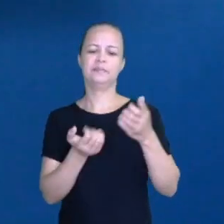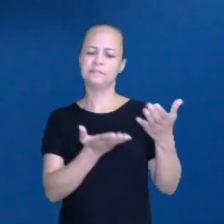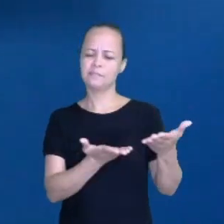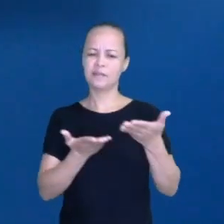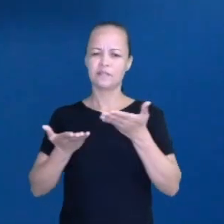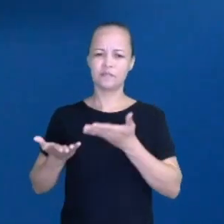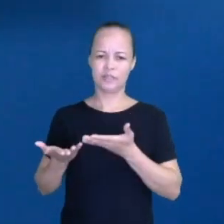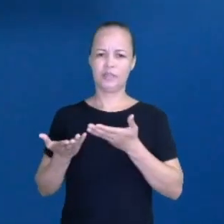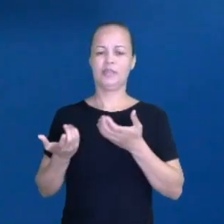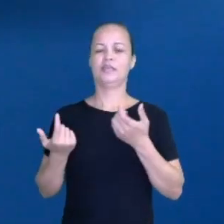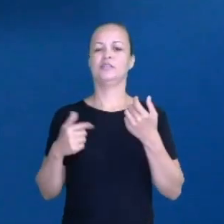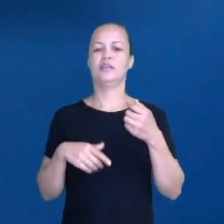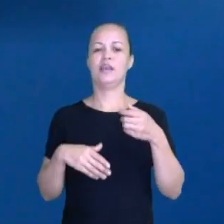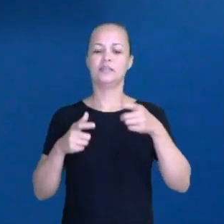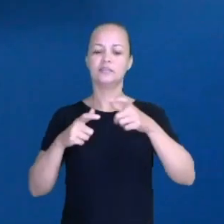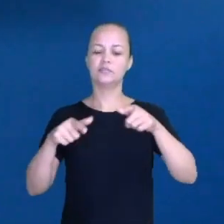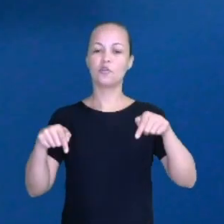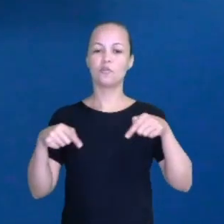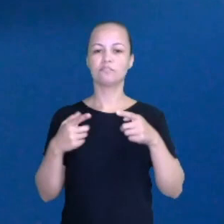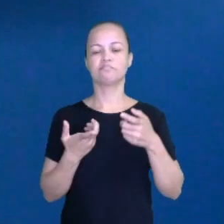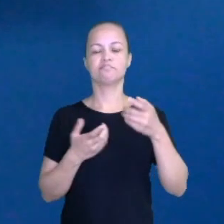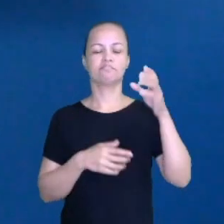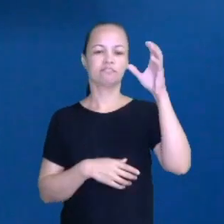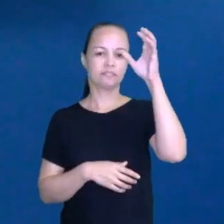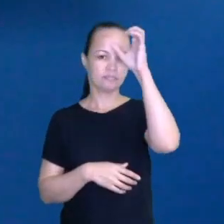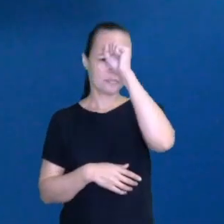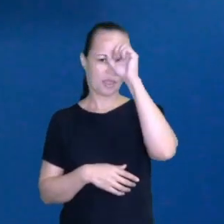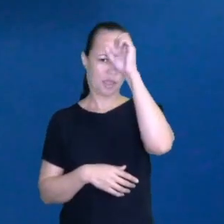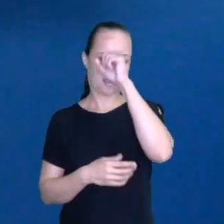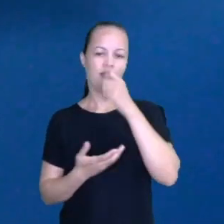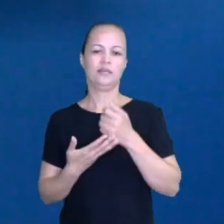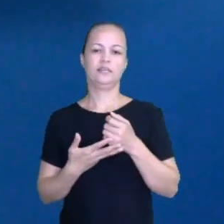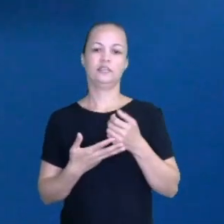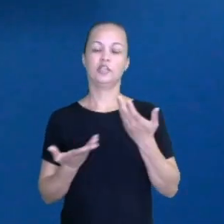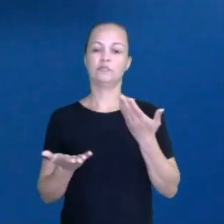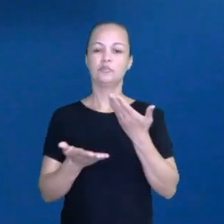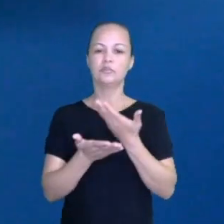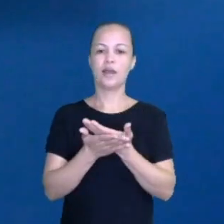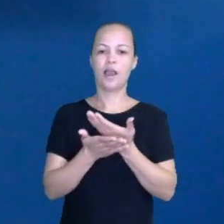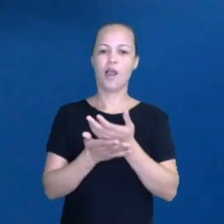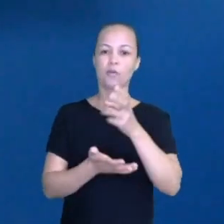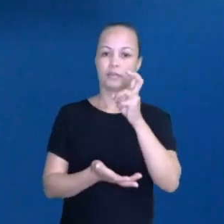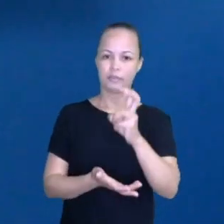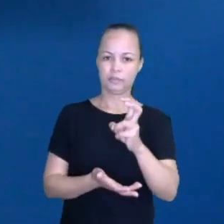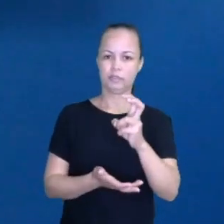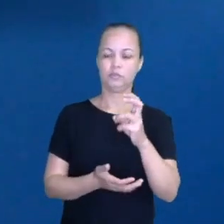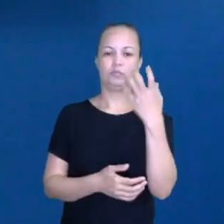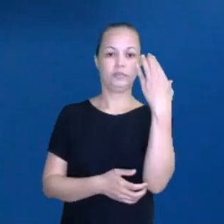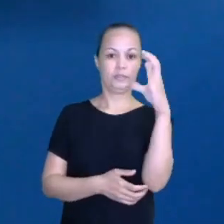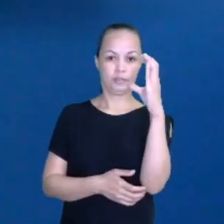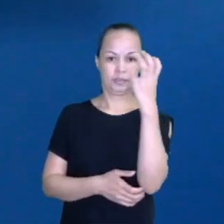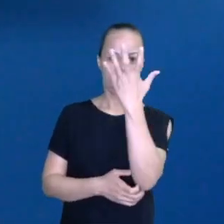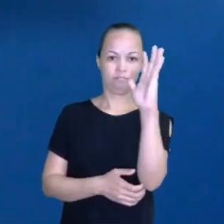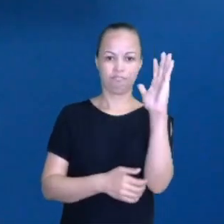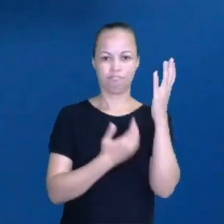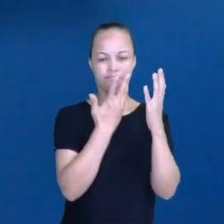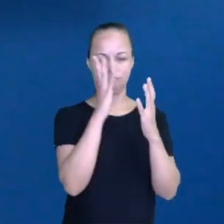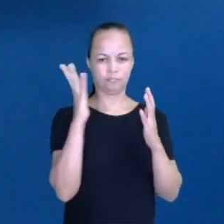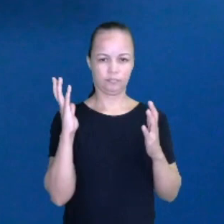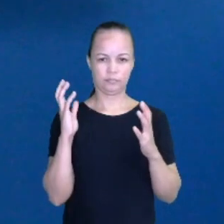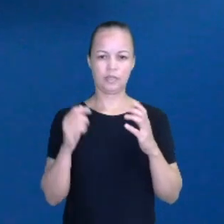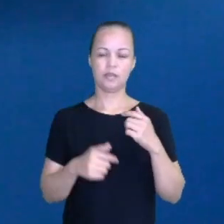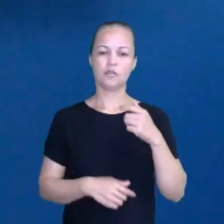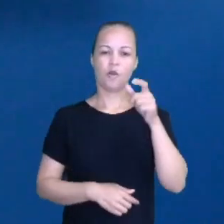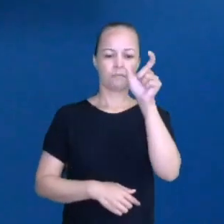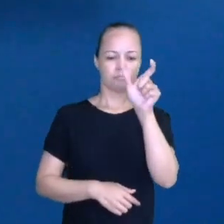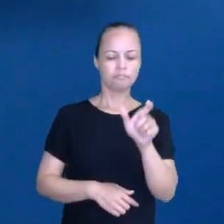bem-vindos a esse espaço de aprendizagem. Estamos na aula 5 de Ciências da Natureza. Eu sou a professora